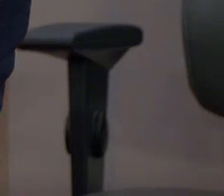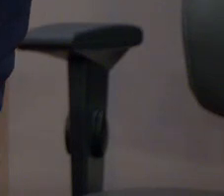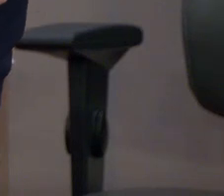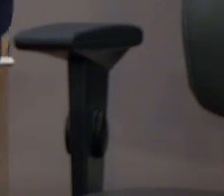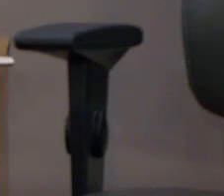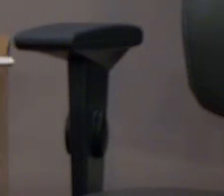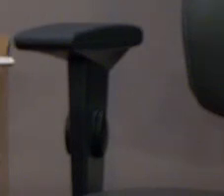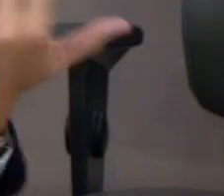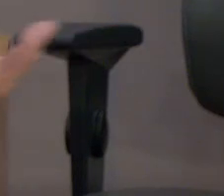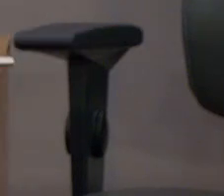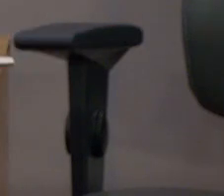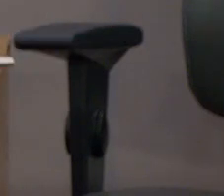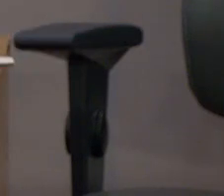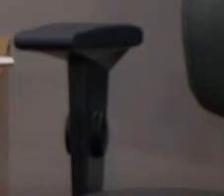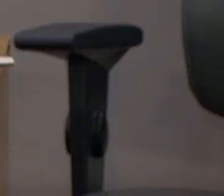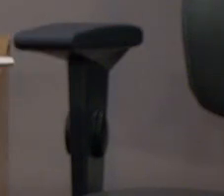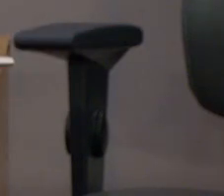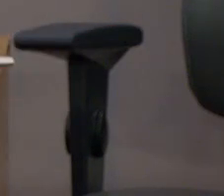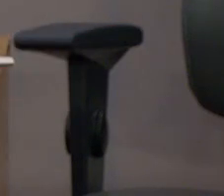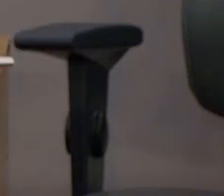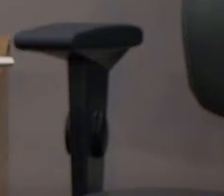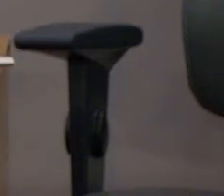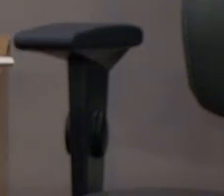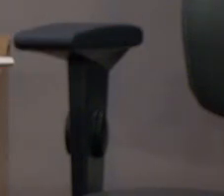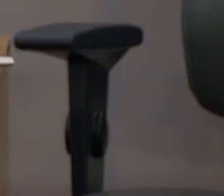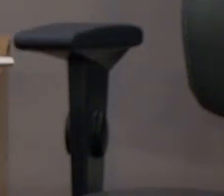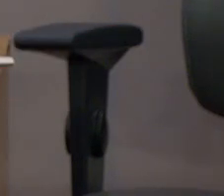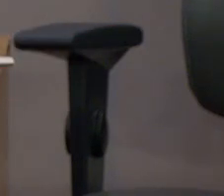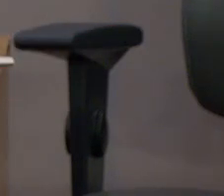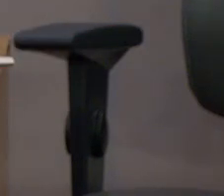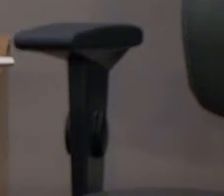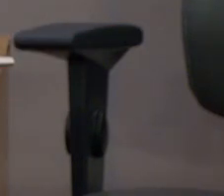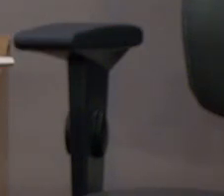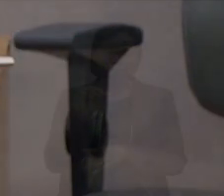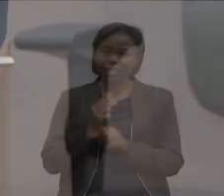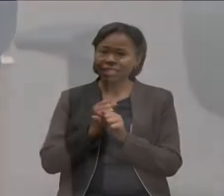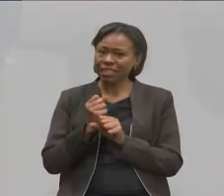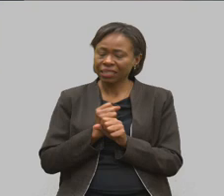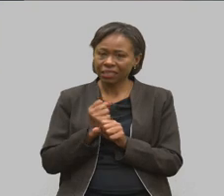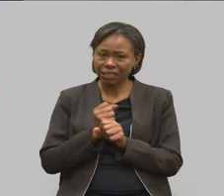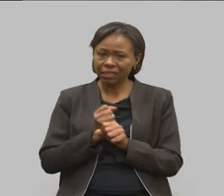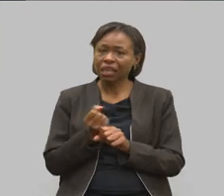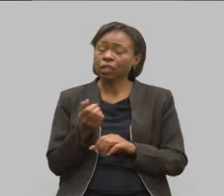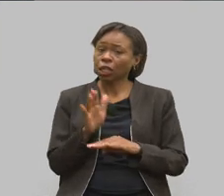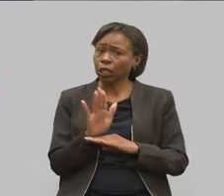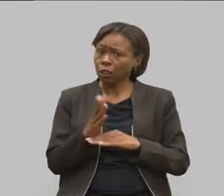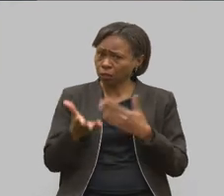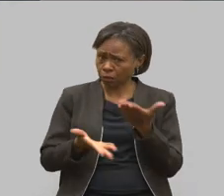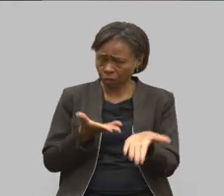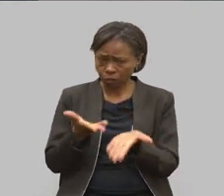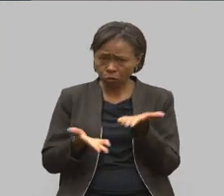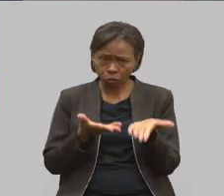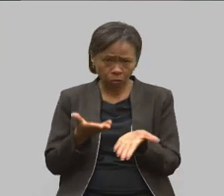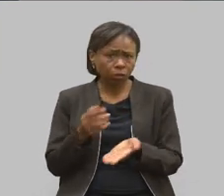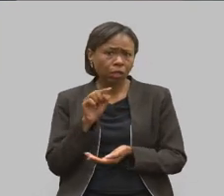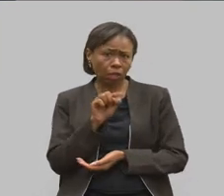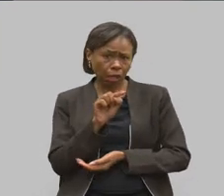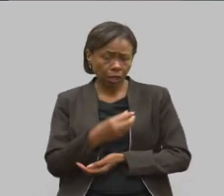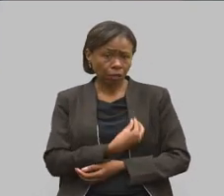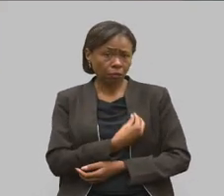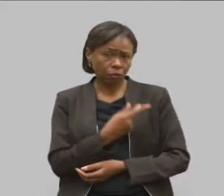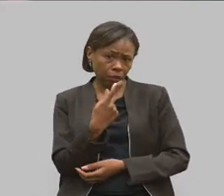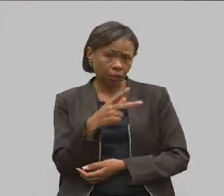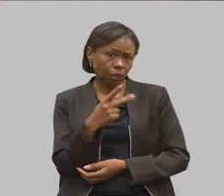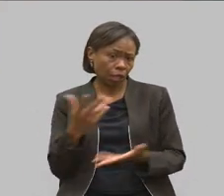longo dos últimos 10 anos e essas intervenções fizeram na vida dela na qualidade de